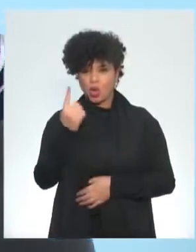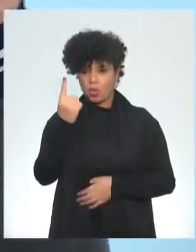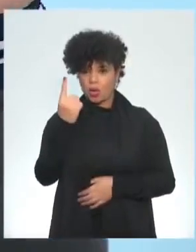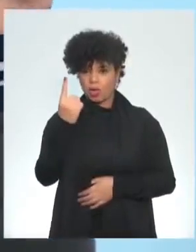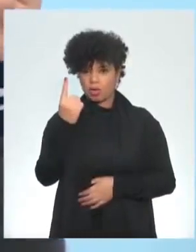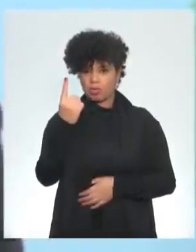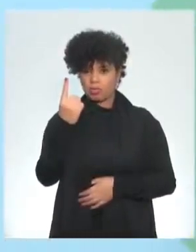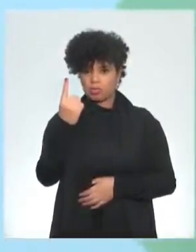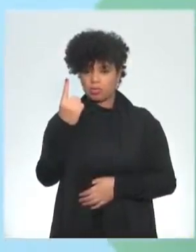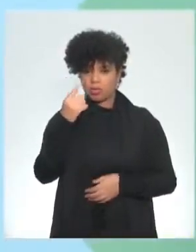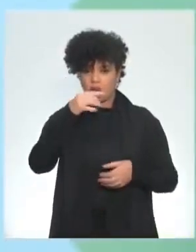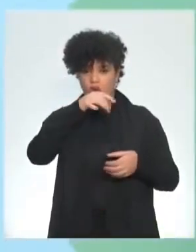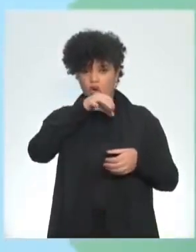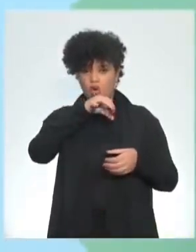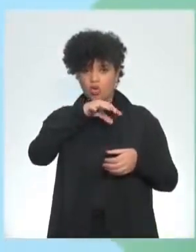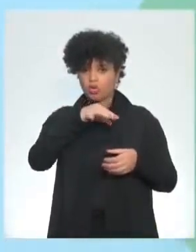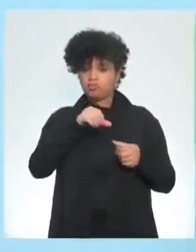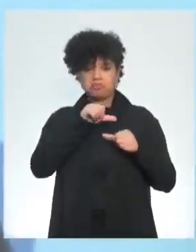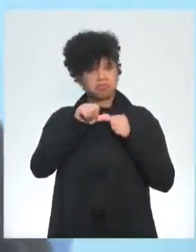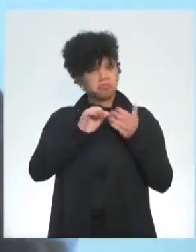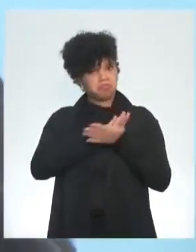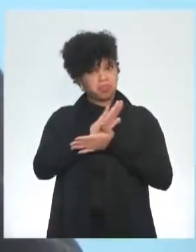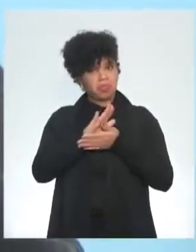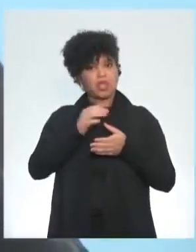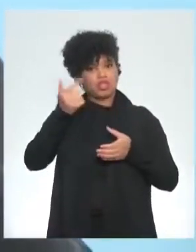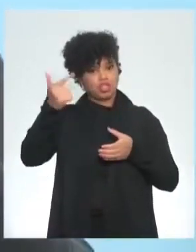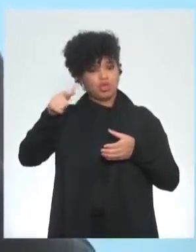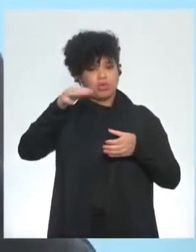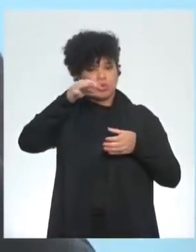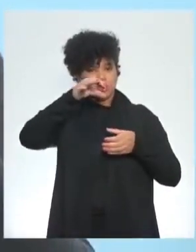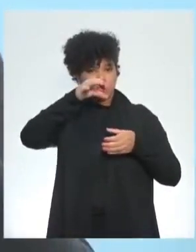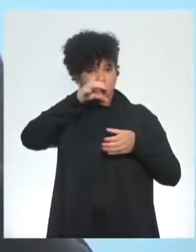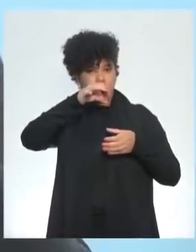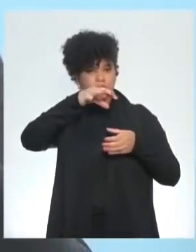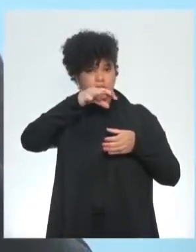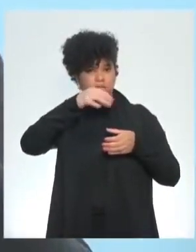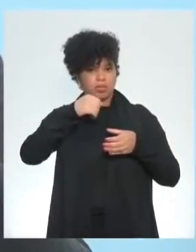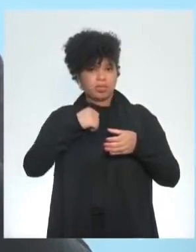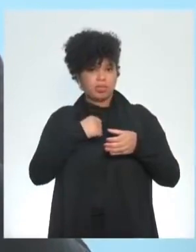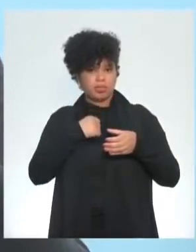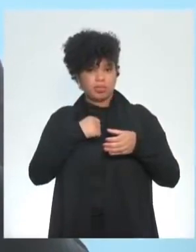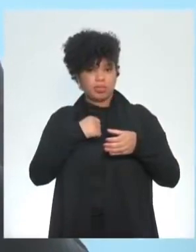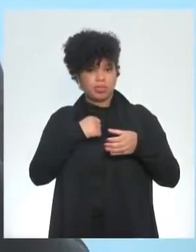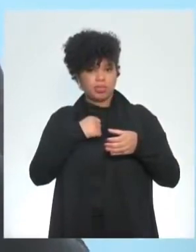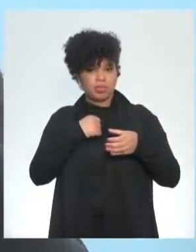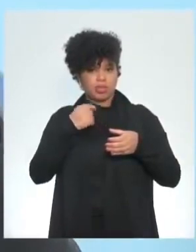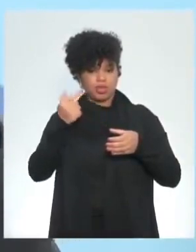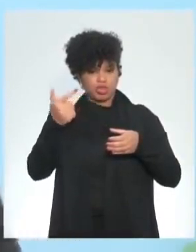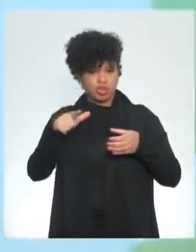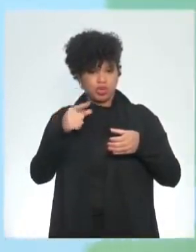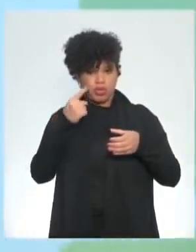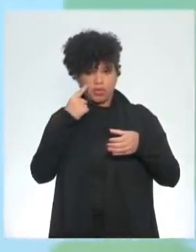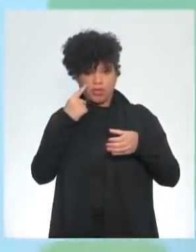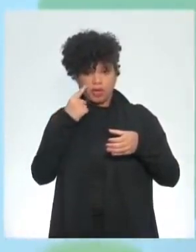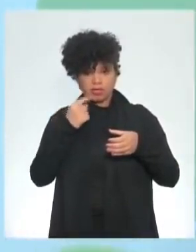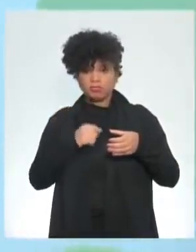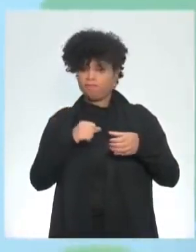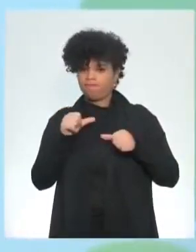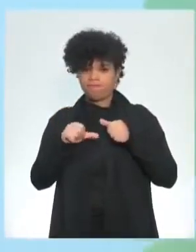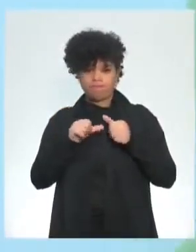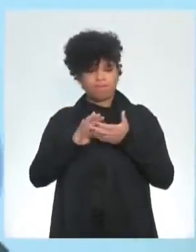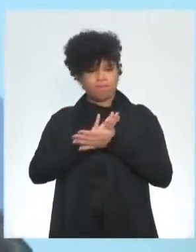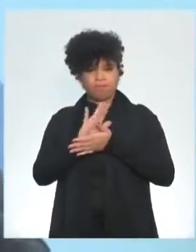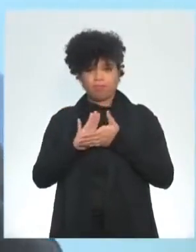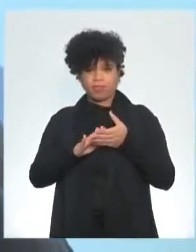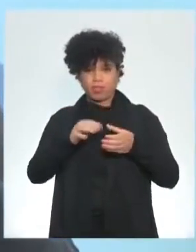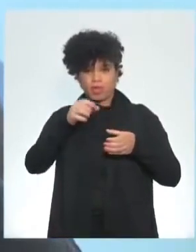Não mudou a coloração. Aí eu venho, coloco outra gota. Não mudou a